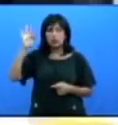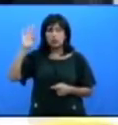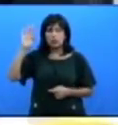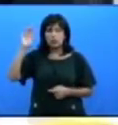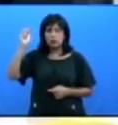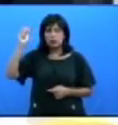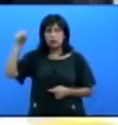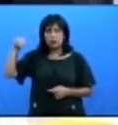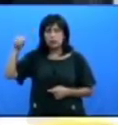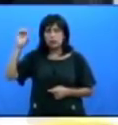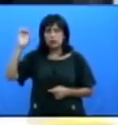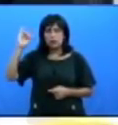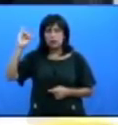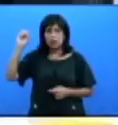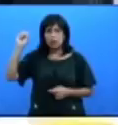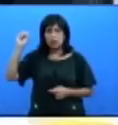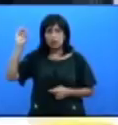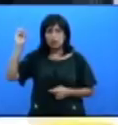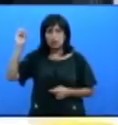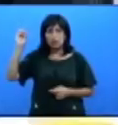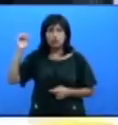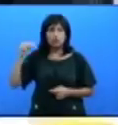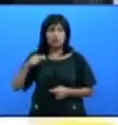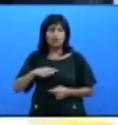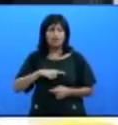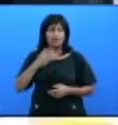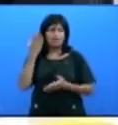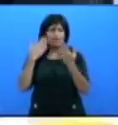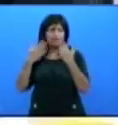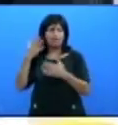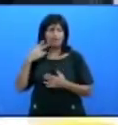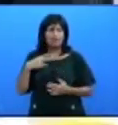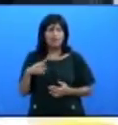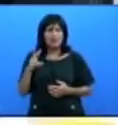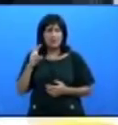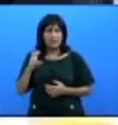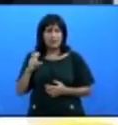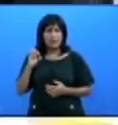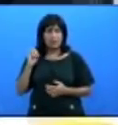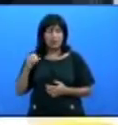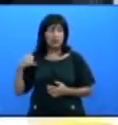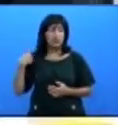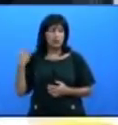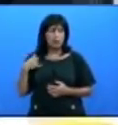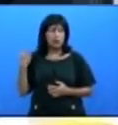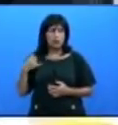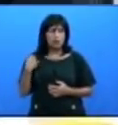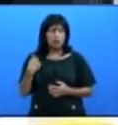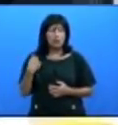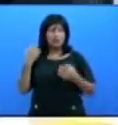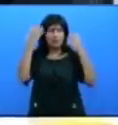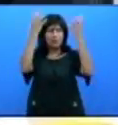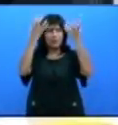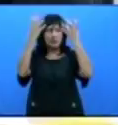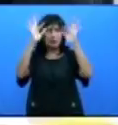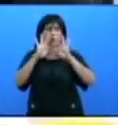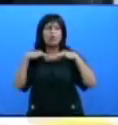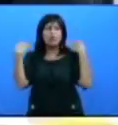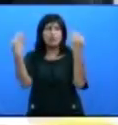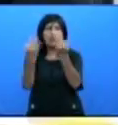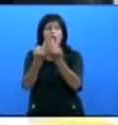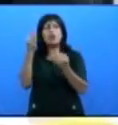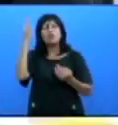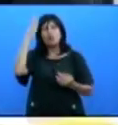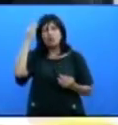de novembro de 2010, aos 50 anos de idade, e que deste nosso ato seja dada a ciência à família enlutada, na rua